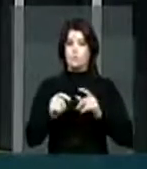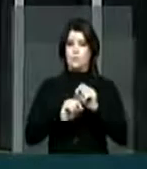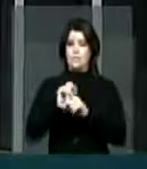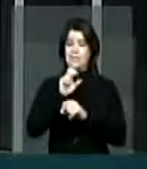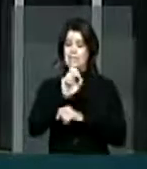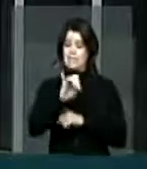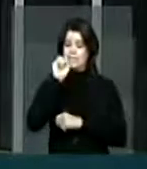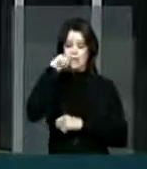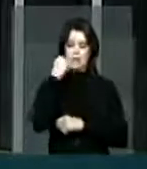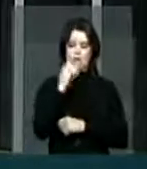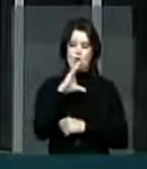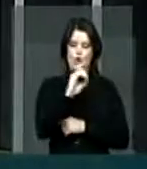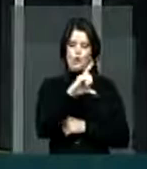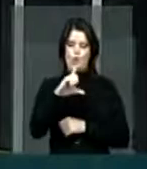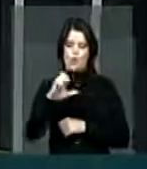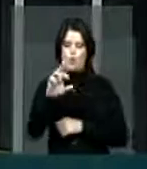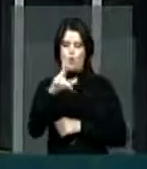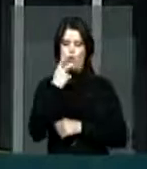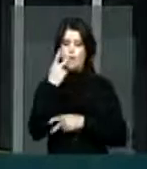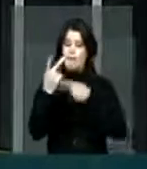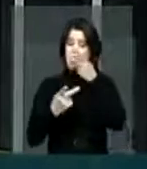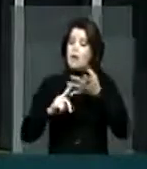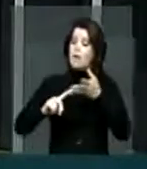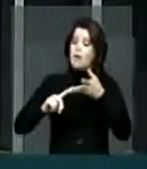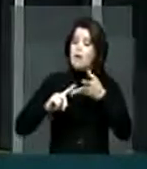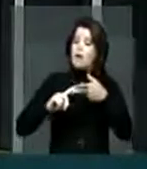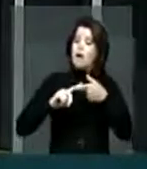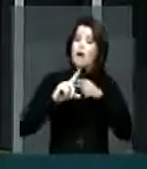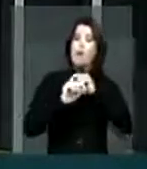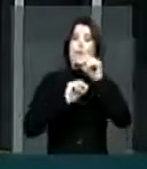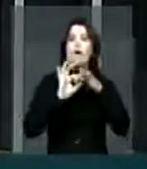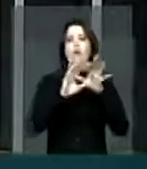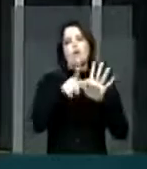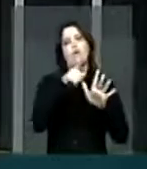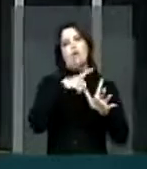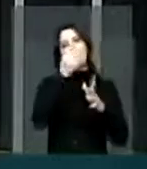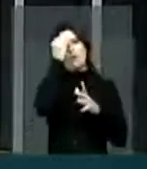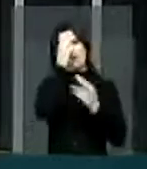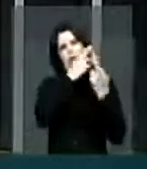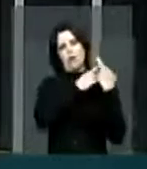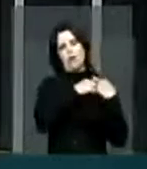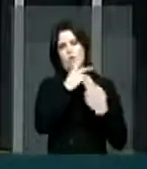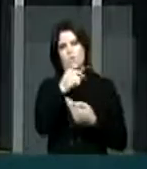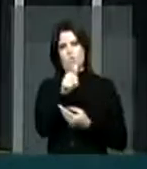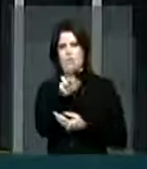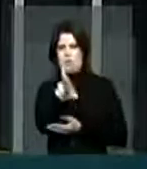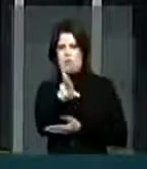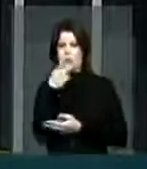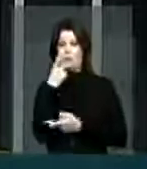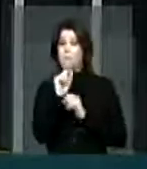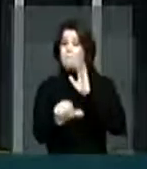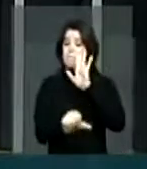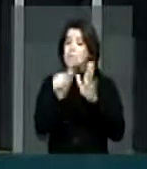senador Collor tem fatos que autorizam responsabilizar o procurador-geral, primeiro ele deveria